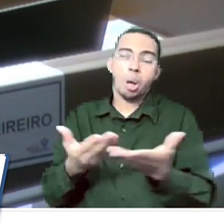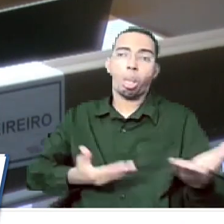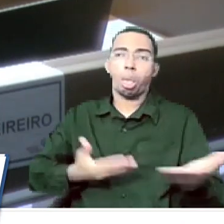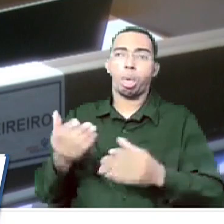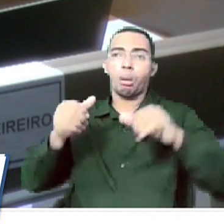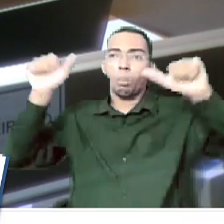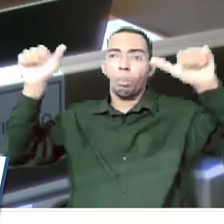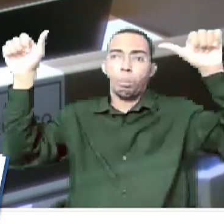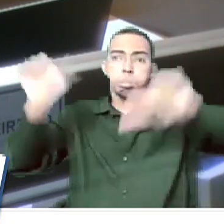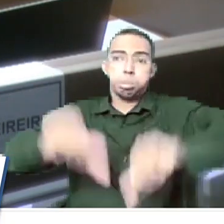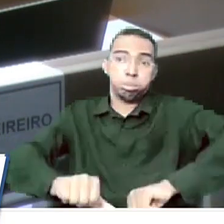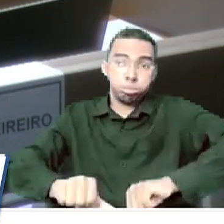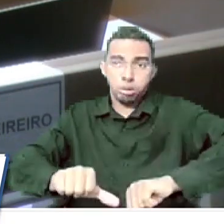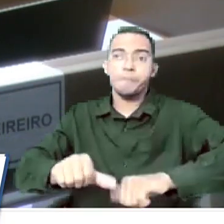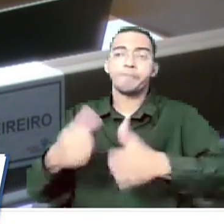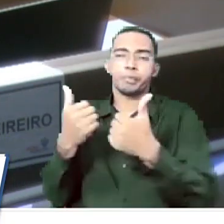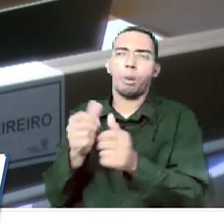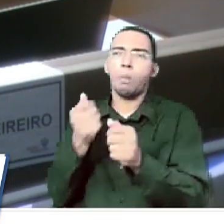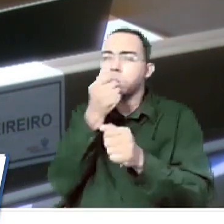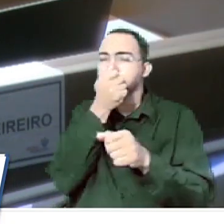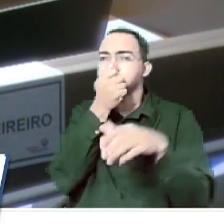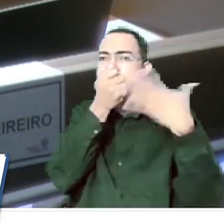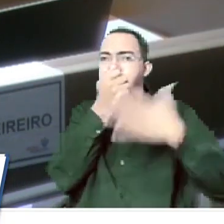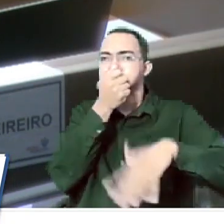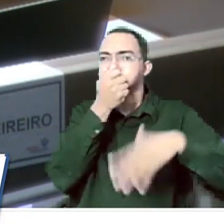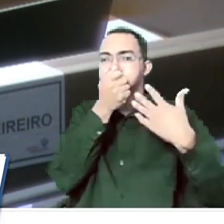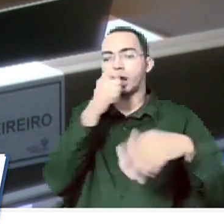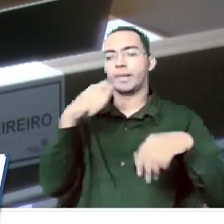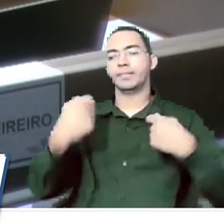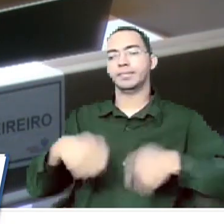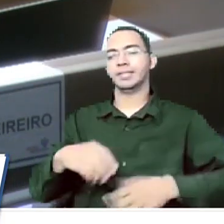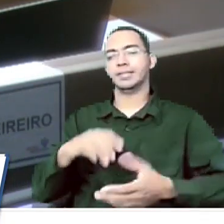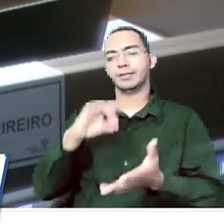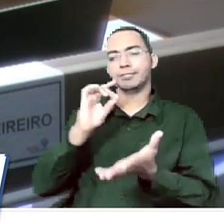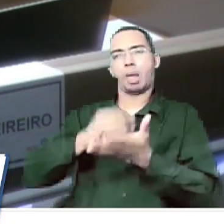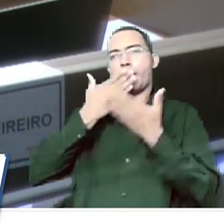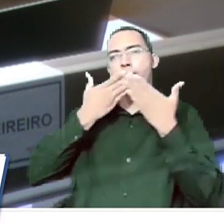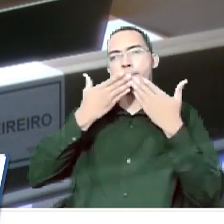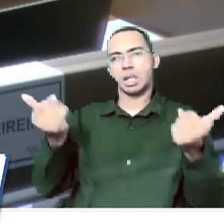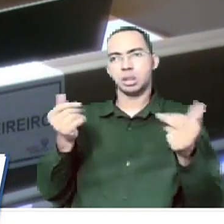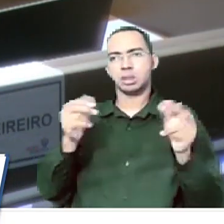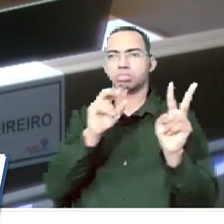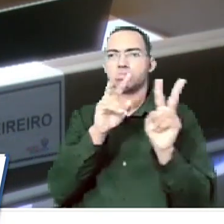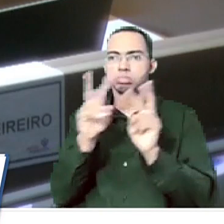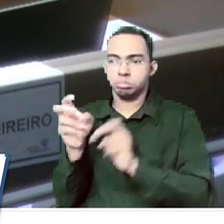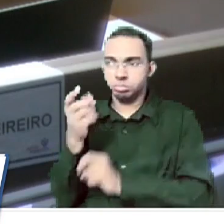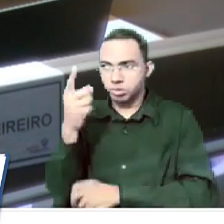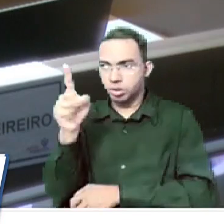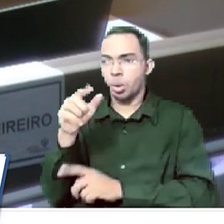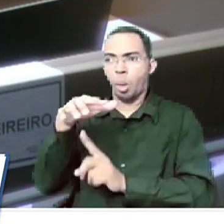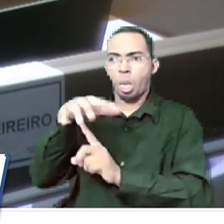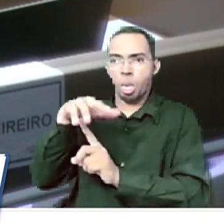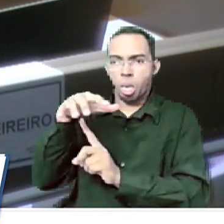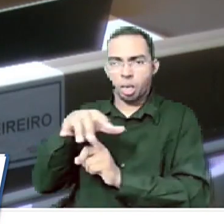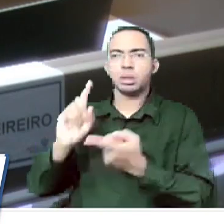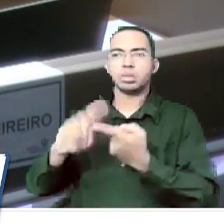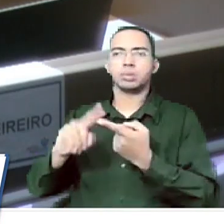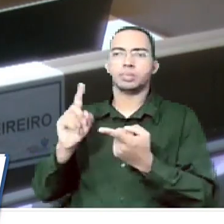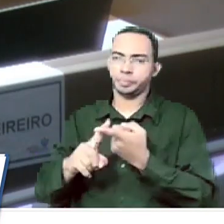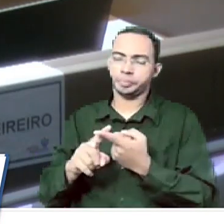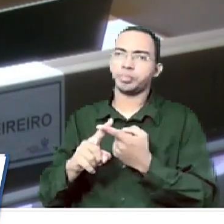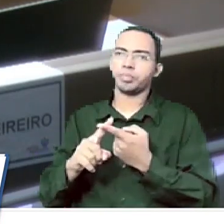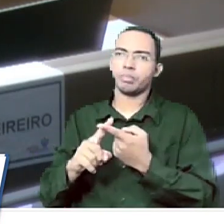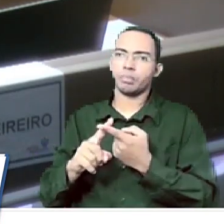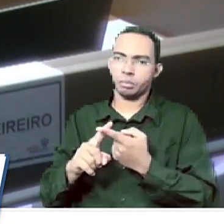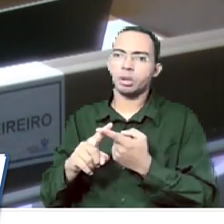os ônibus andando lotados, e precisa realmente melhorar. A respeito dos pontos de ônibus, tem o projeto